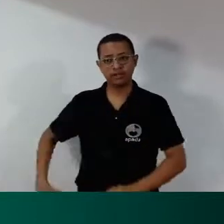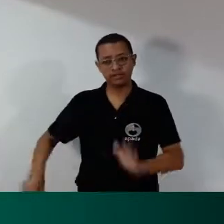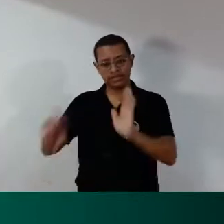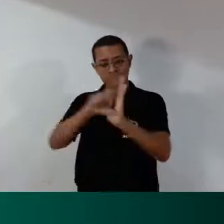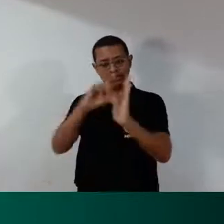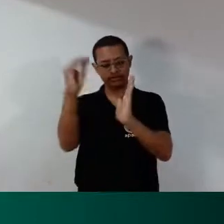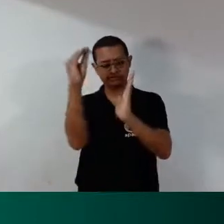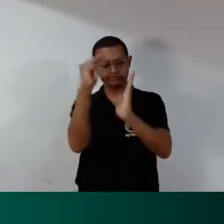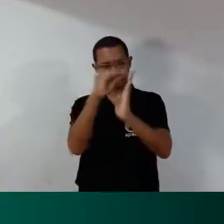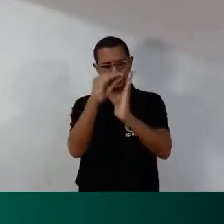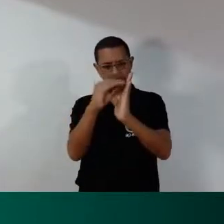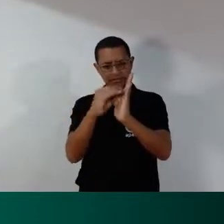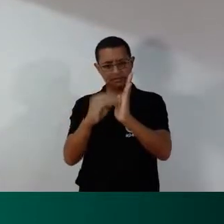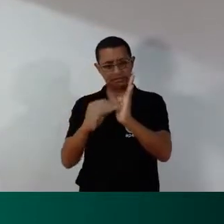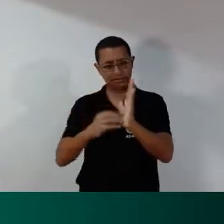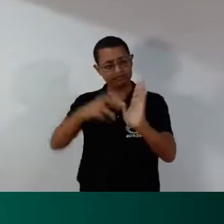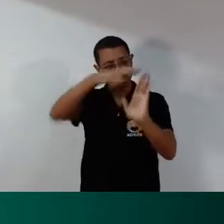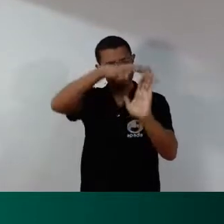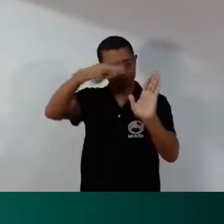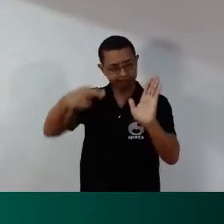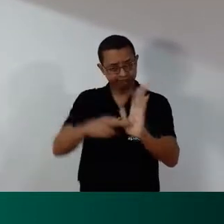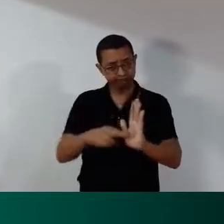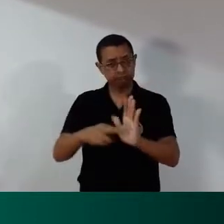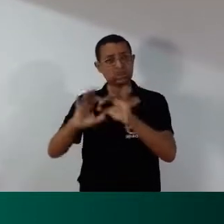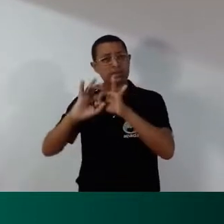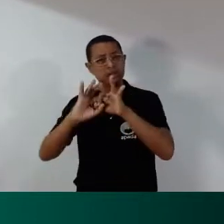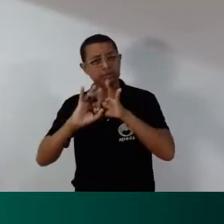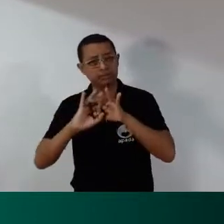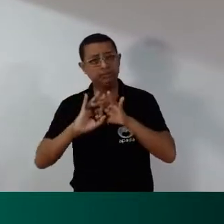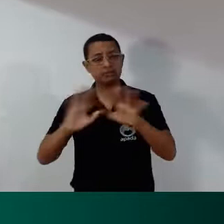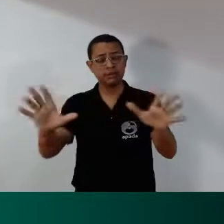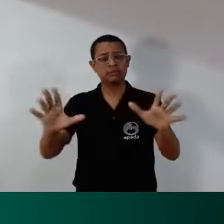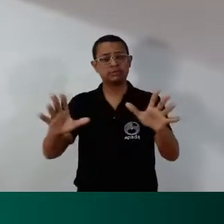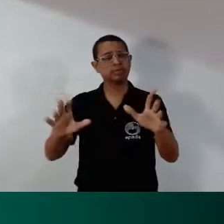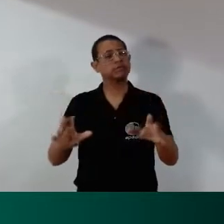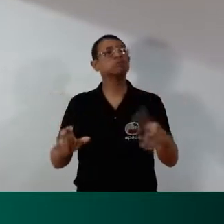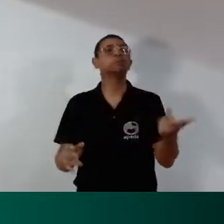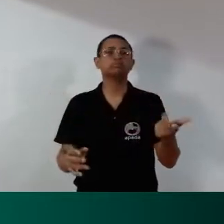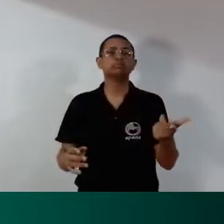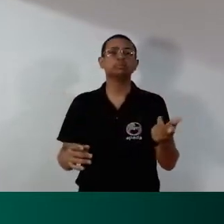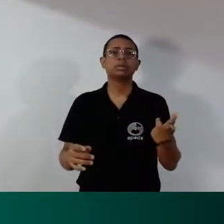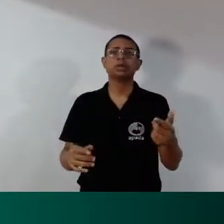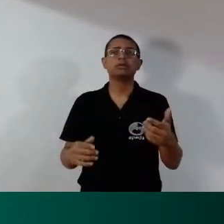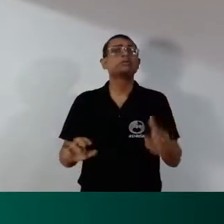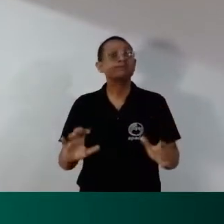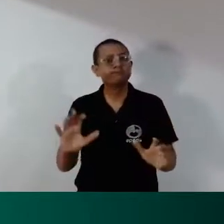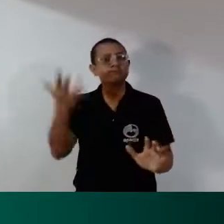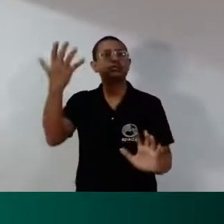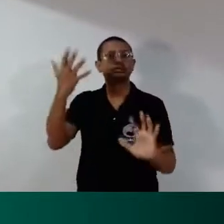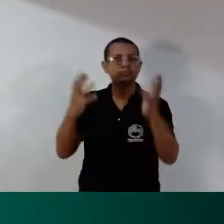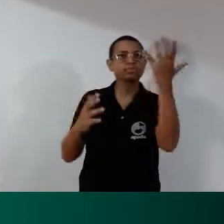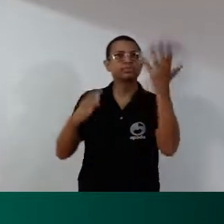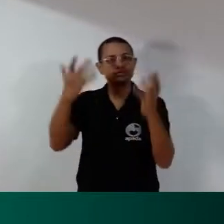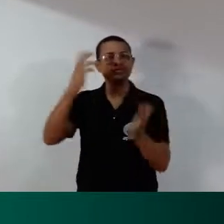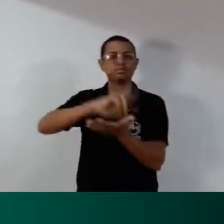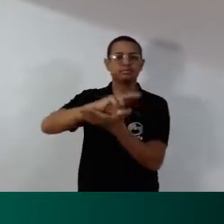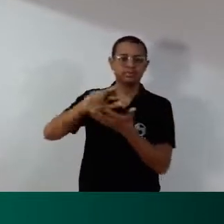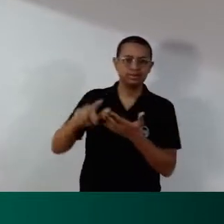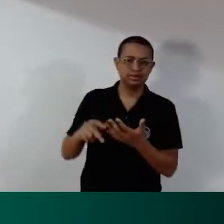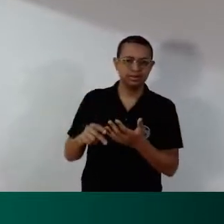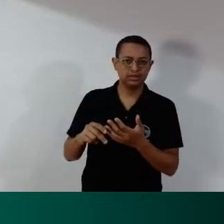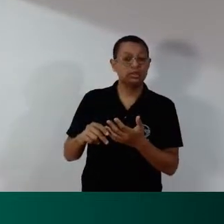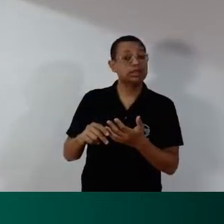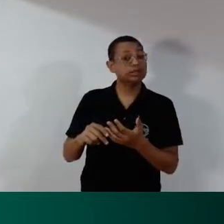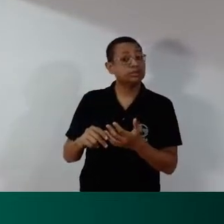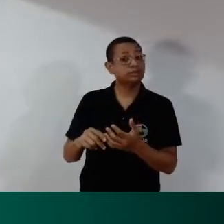consegue uma licitação uma liberação autorização para que as coisas aconteçam e quando você tem um povo